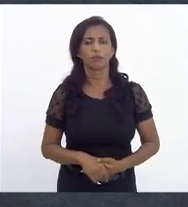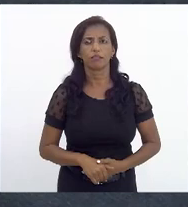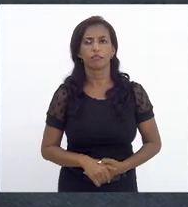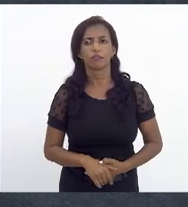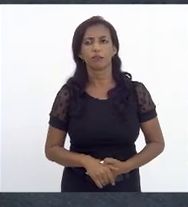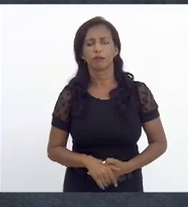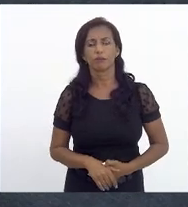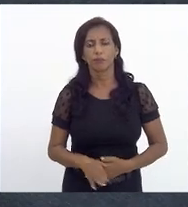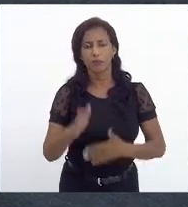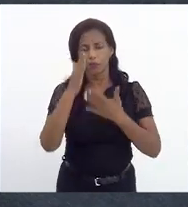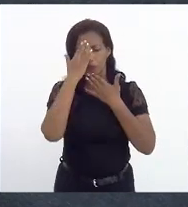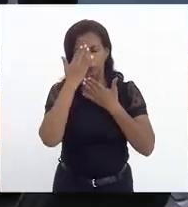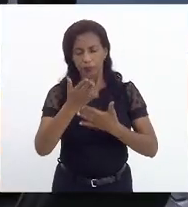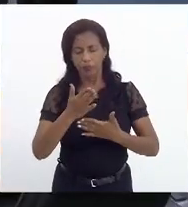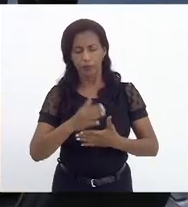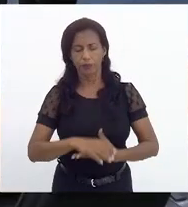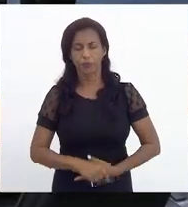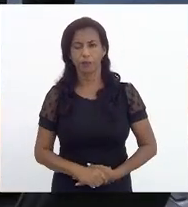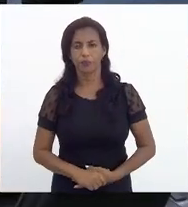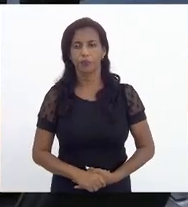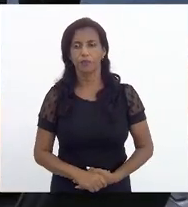penitenciário. Obrigado, presidente.